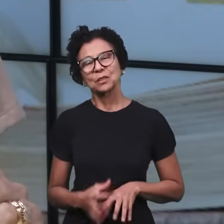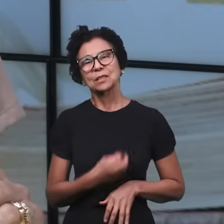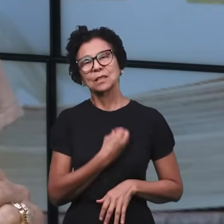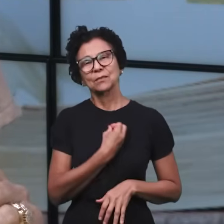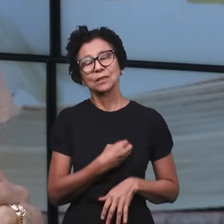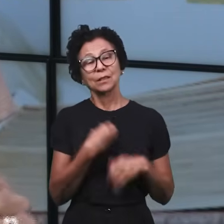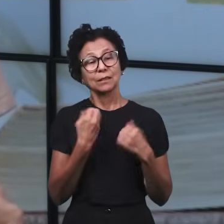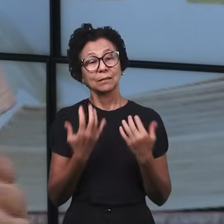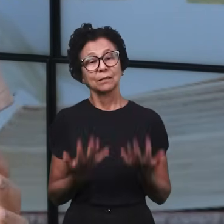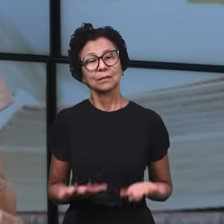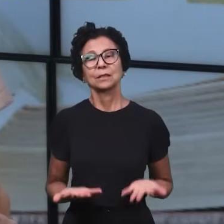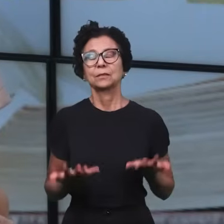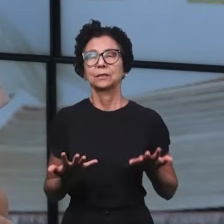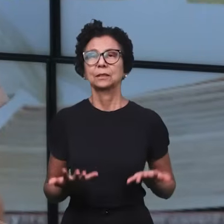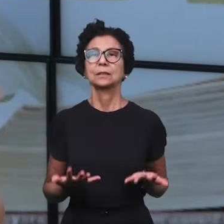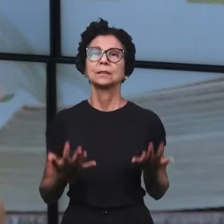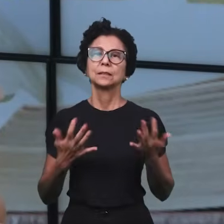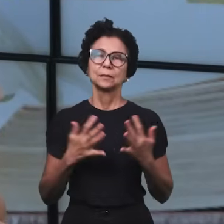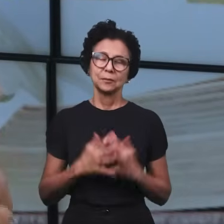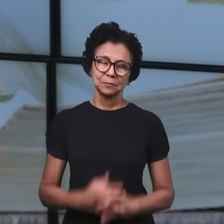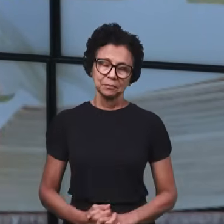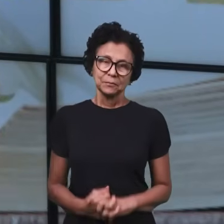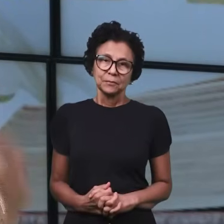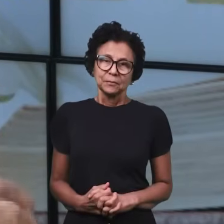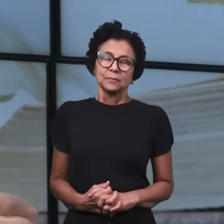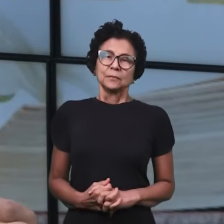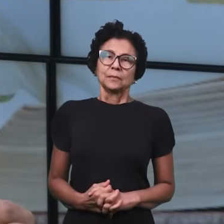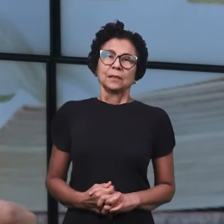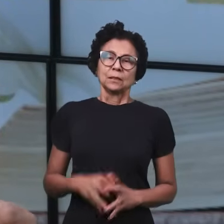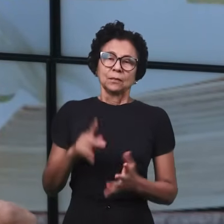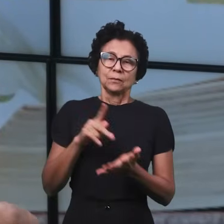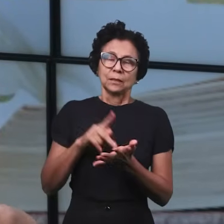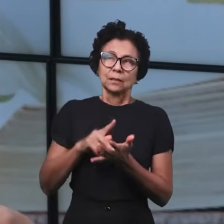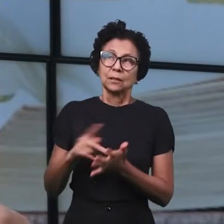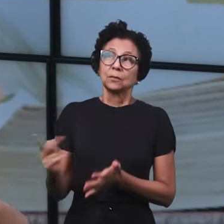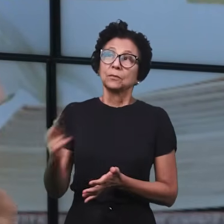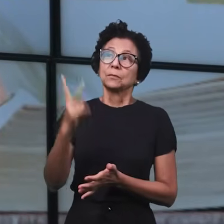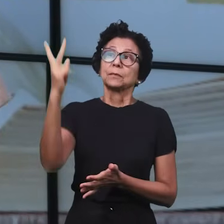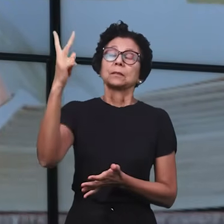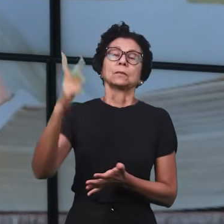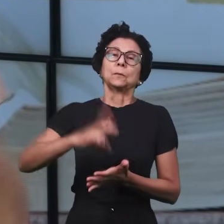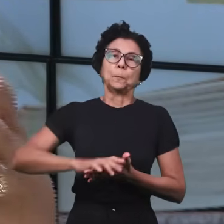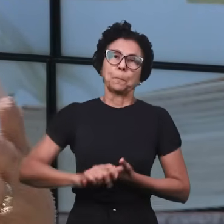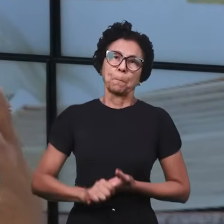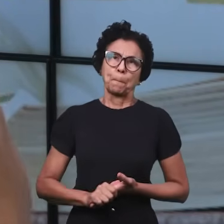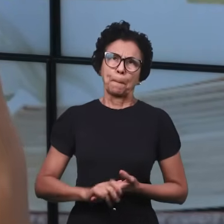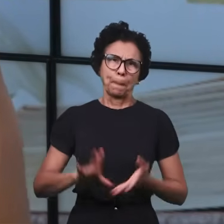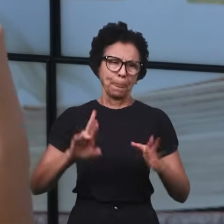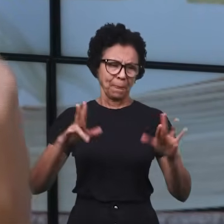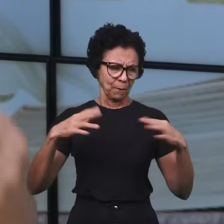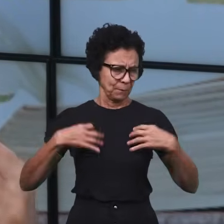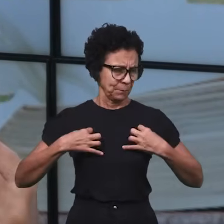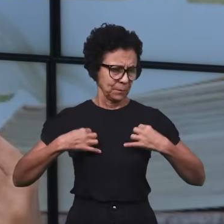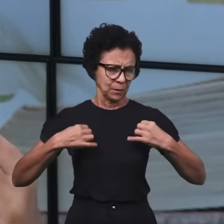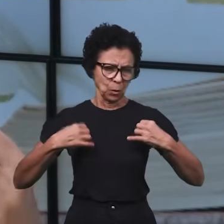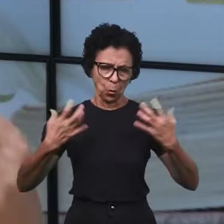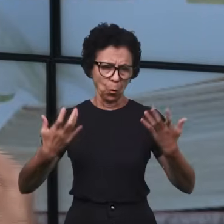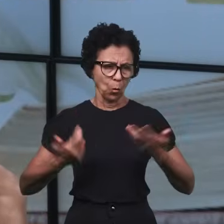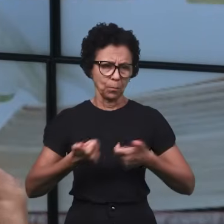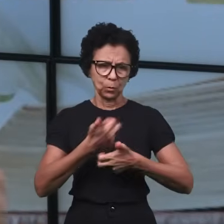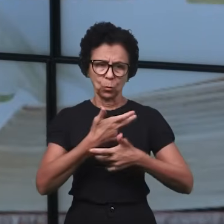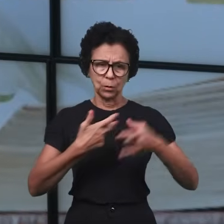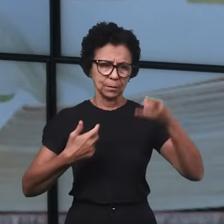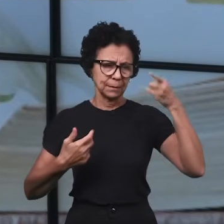a palavra de Deus. Fica leve. Então, esse é o valor, né? Então, não vai estar no trajo.